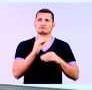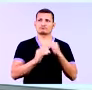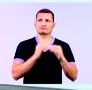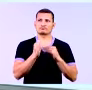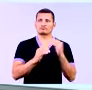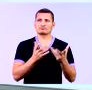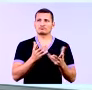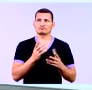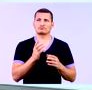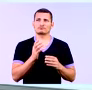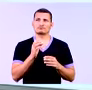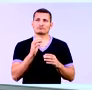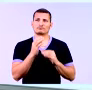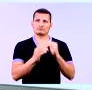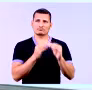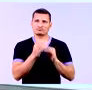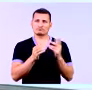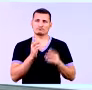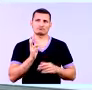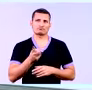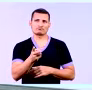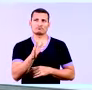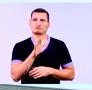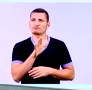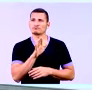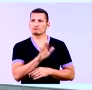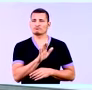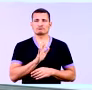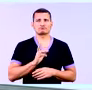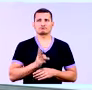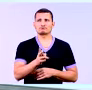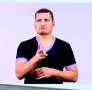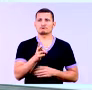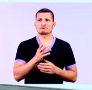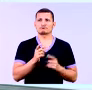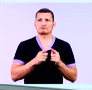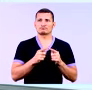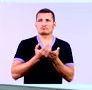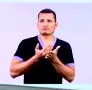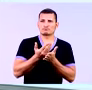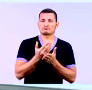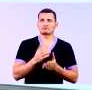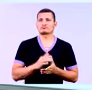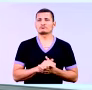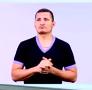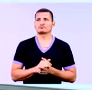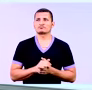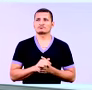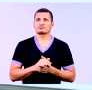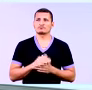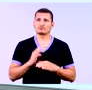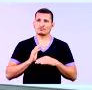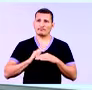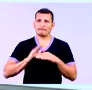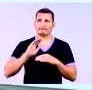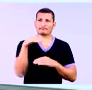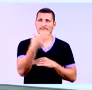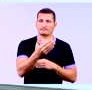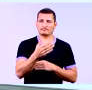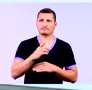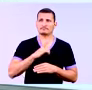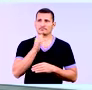dados vai permanecer como estava antes do início da execução. Tá? Mais à frente, nós teremos um